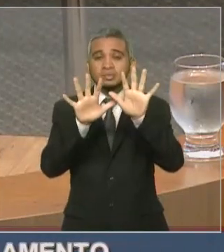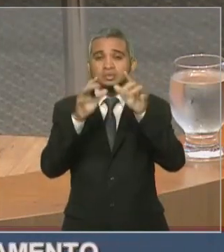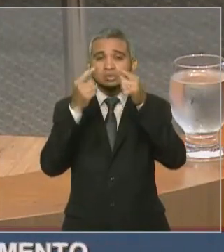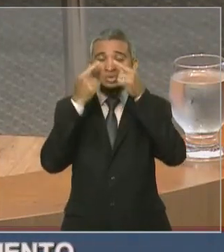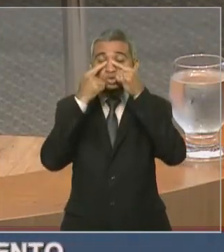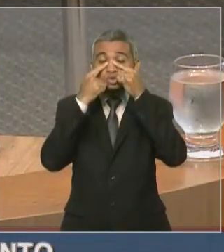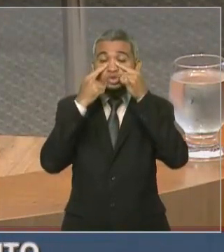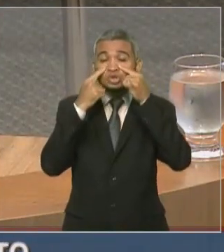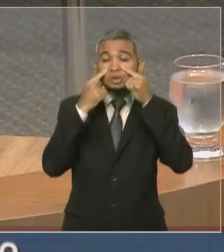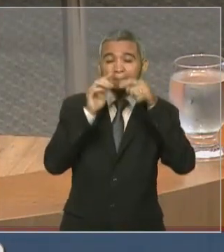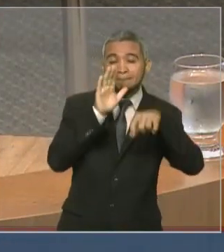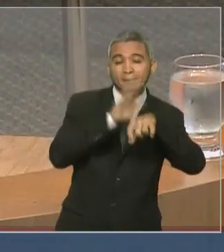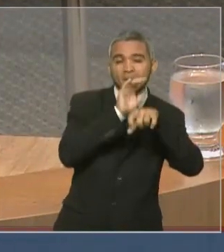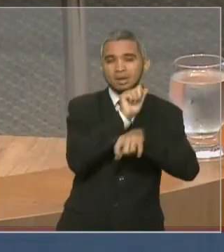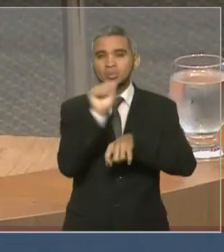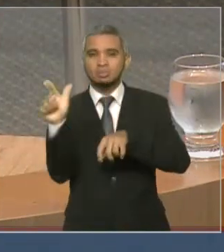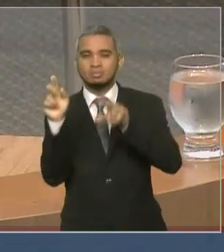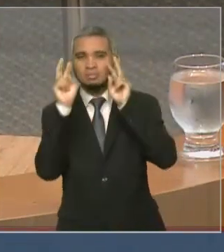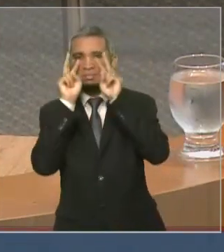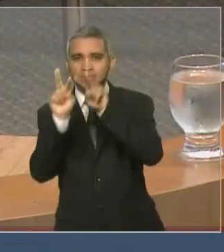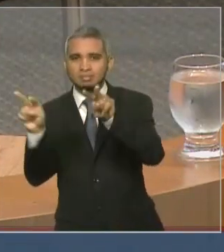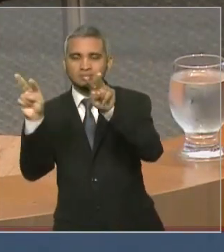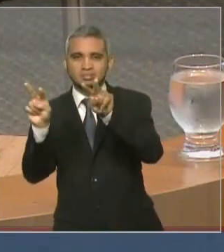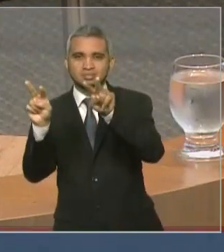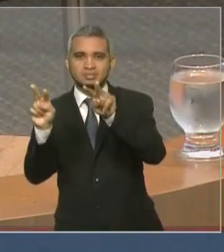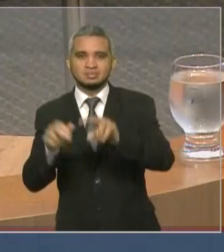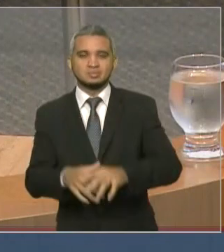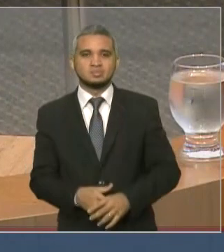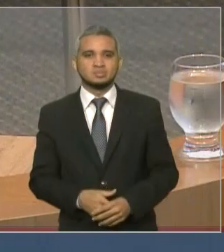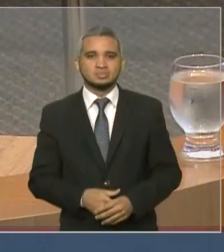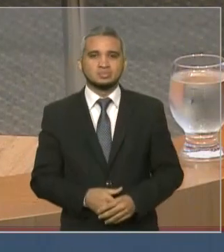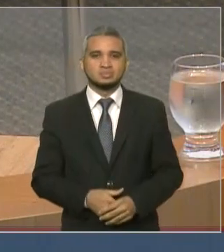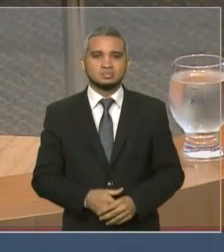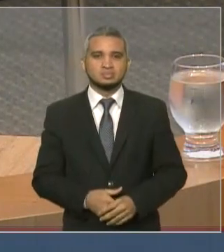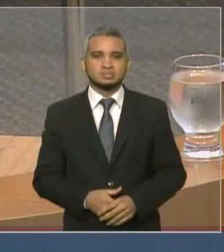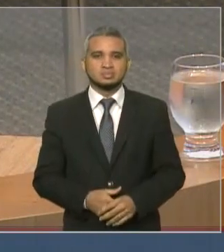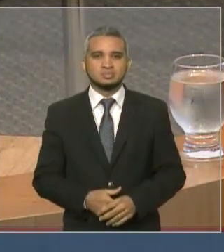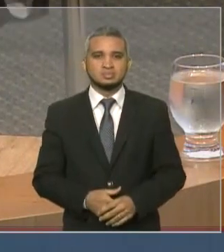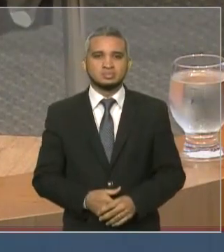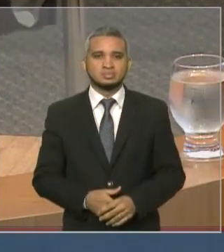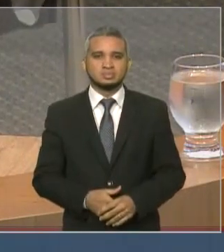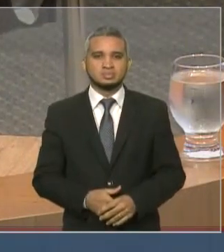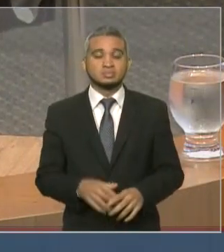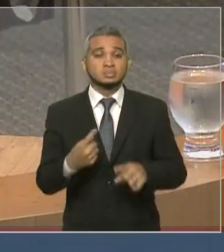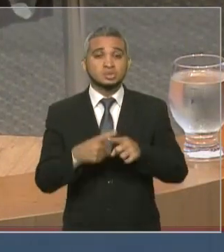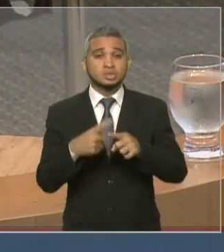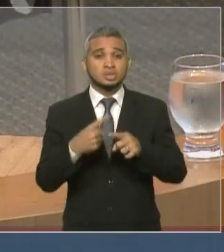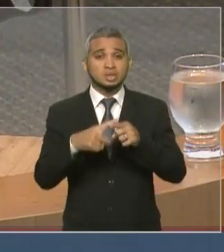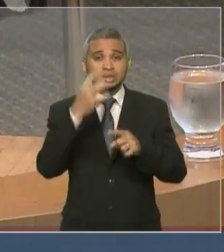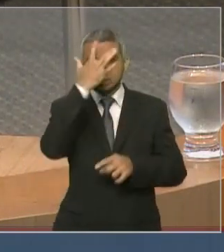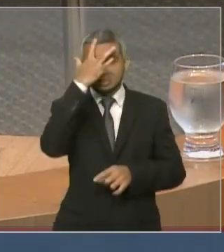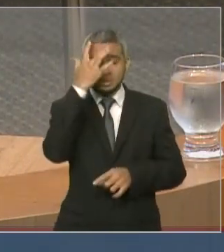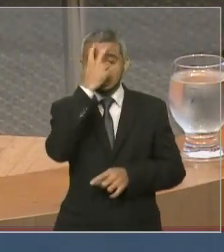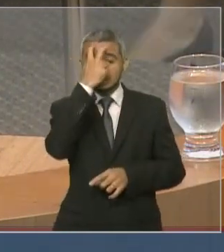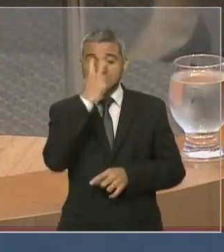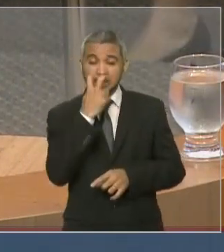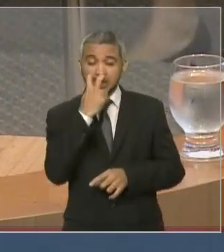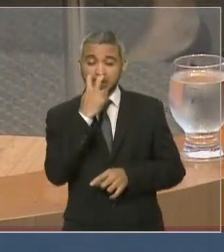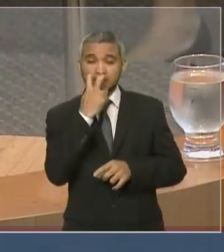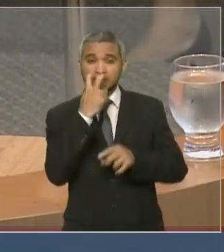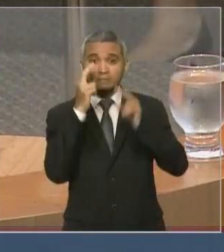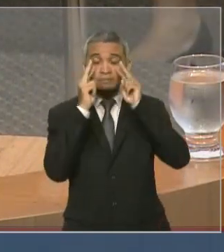para ver. Porque os cegos não veem, mas choram. Todos